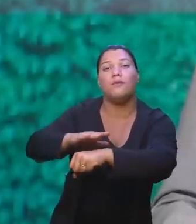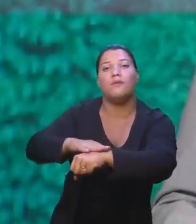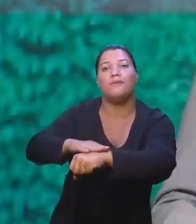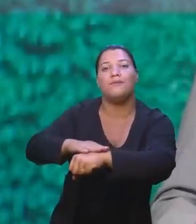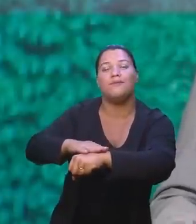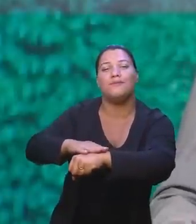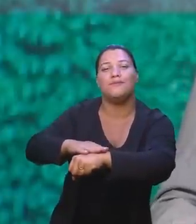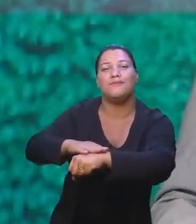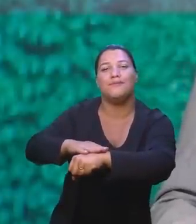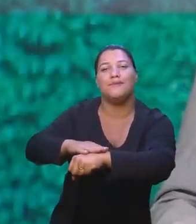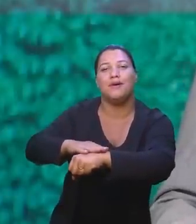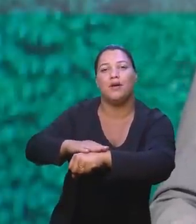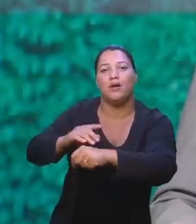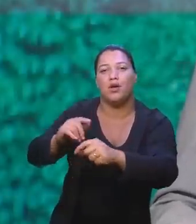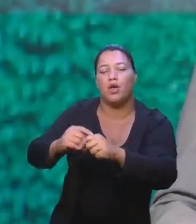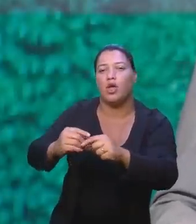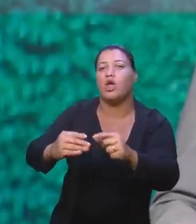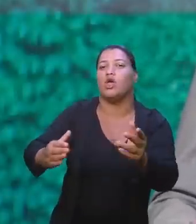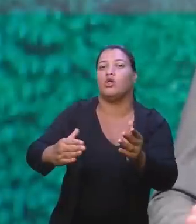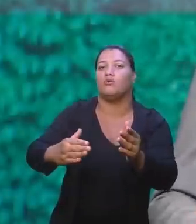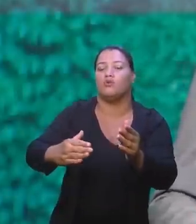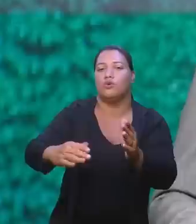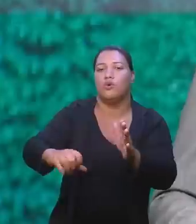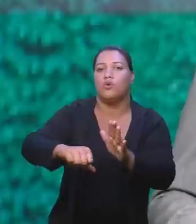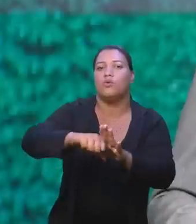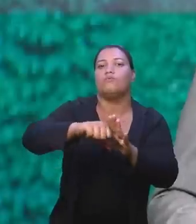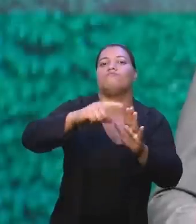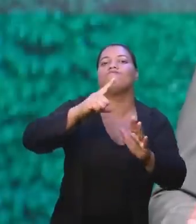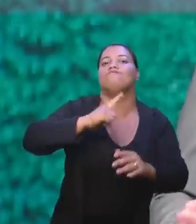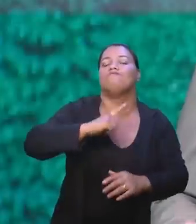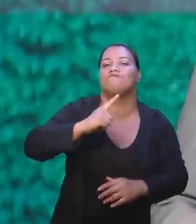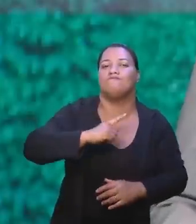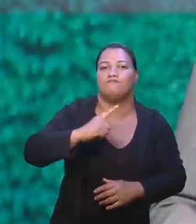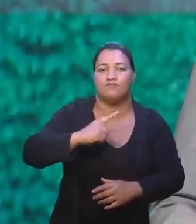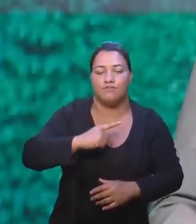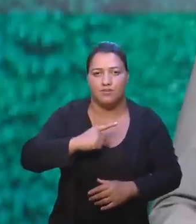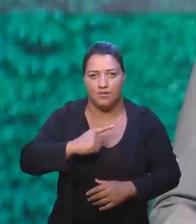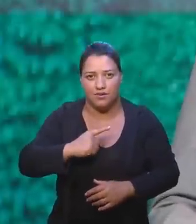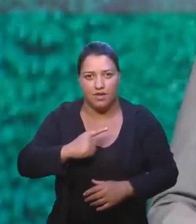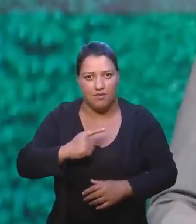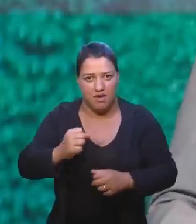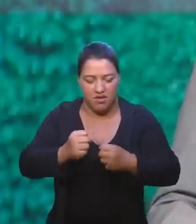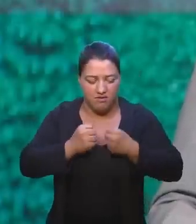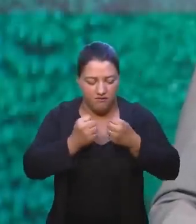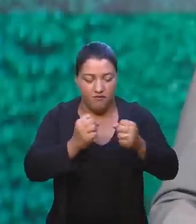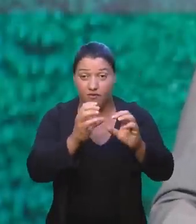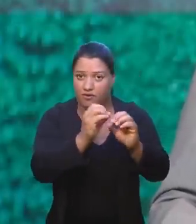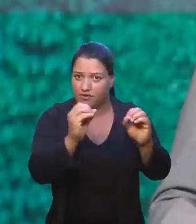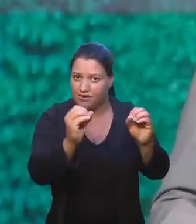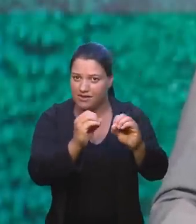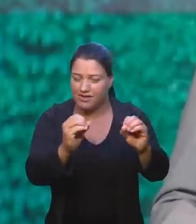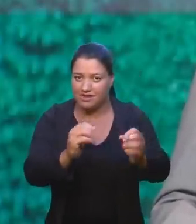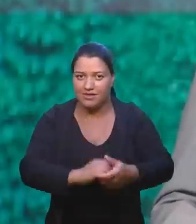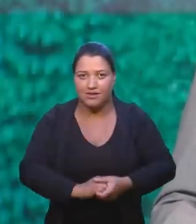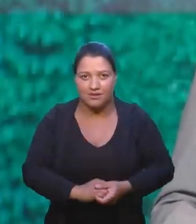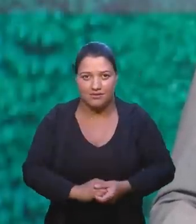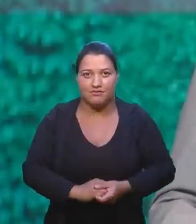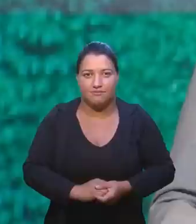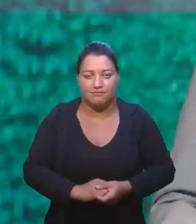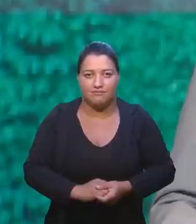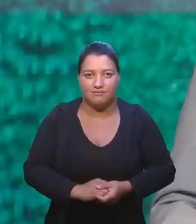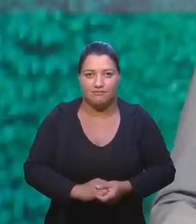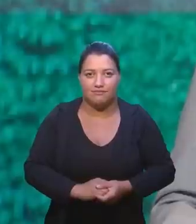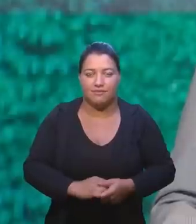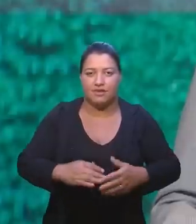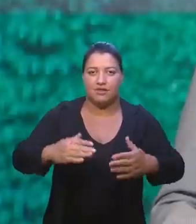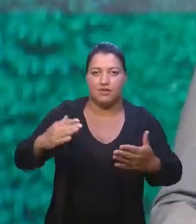para desfechar um grande golpe e derrubar o edifício começado, mas sem esforço. Forços serão vãos e